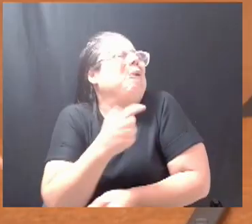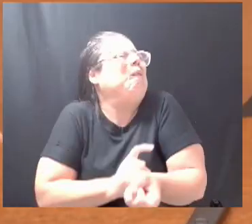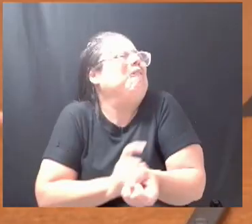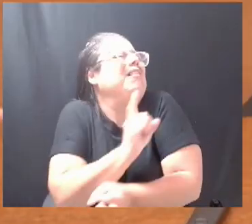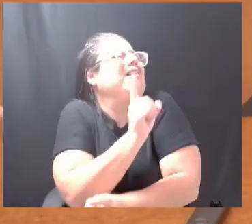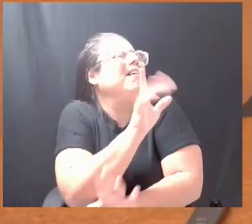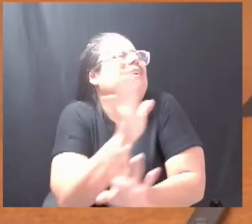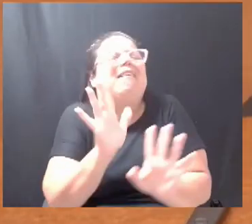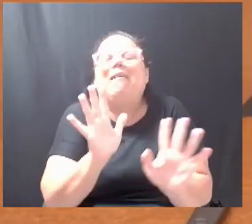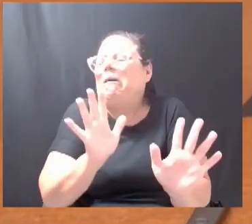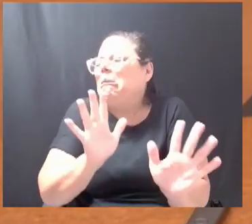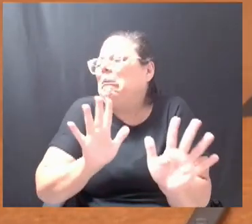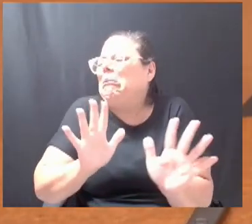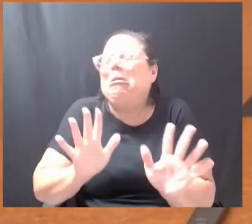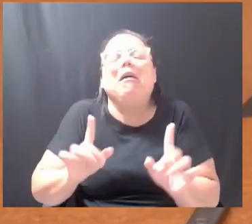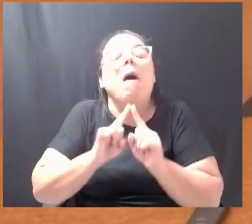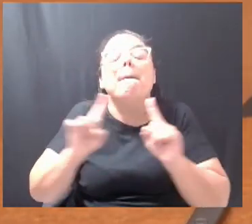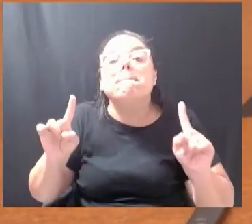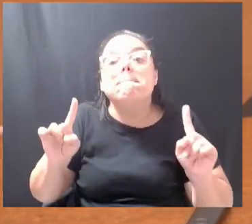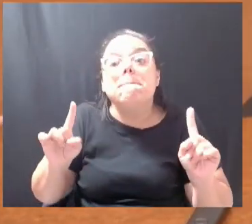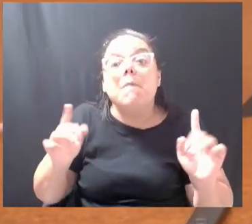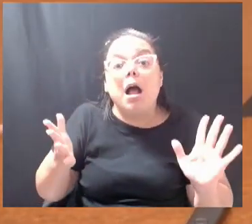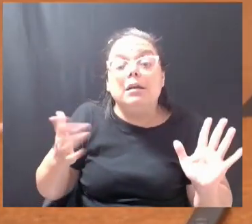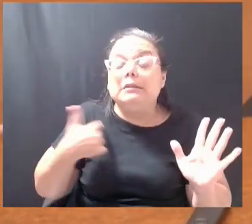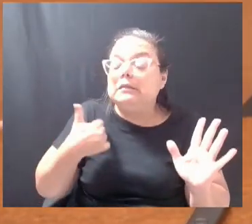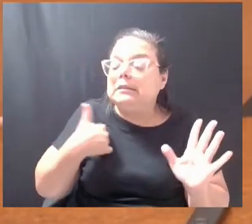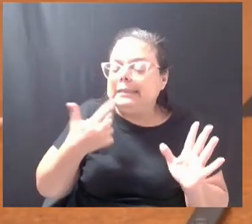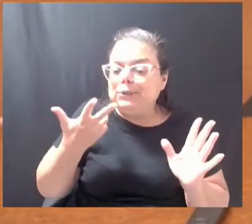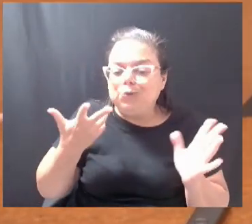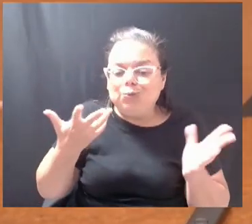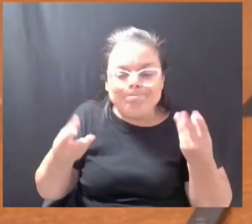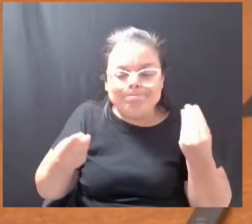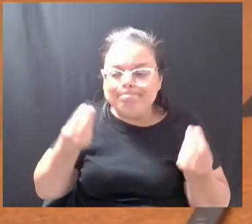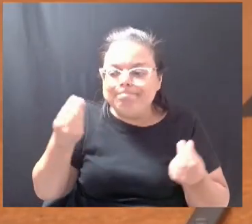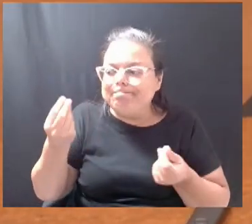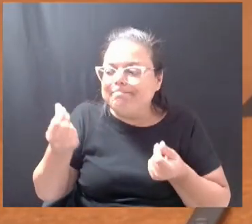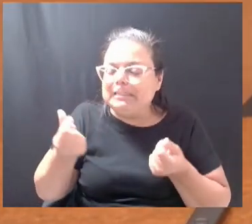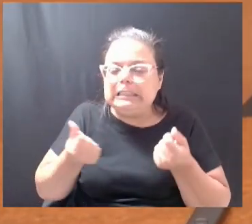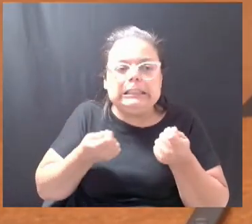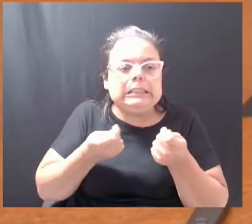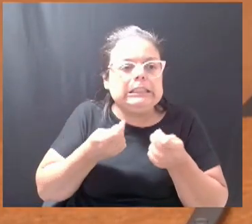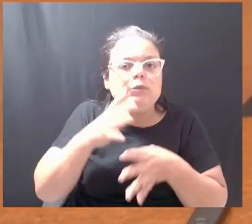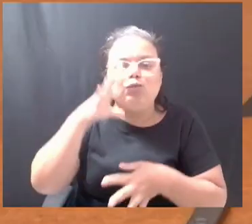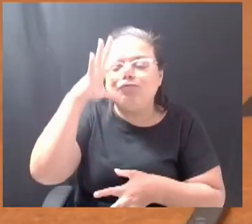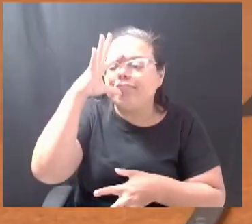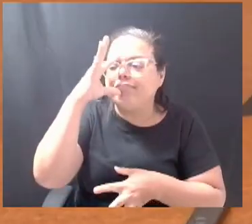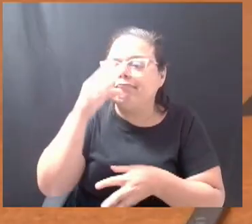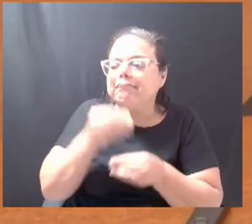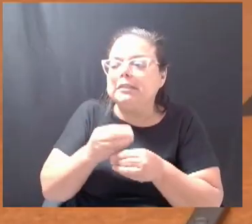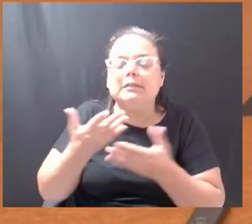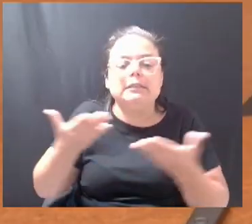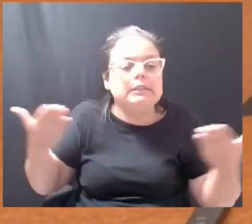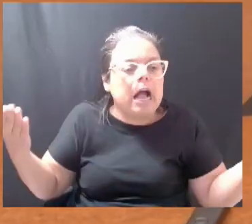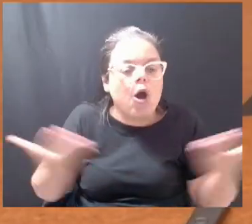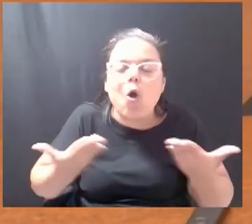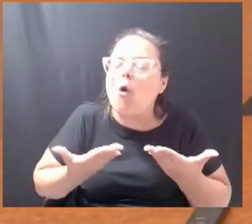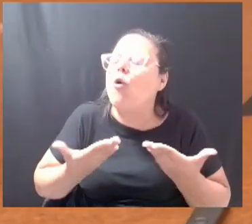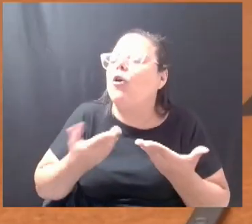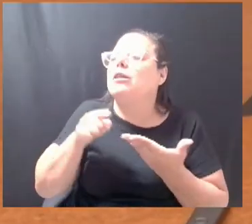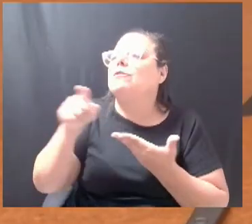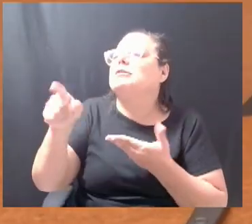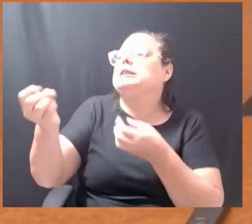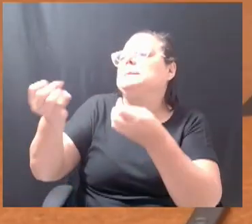E aí, então, a definição, eu entendi melhor agora com você. Que é essa junção, né,